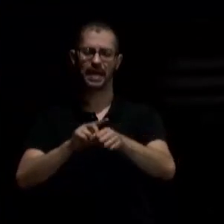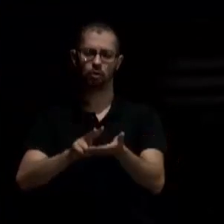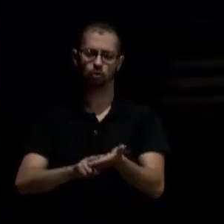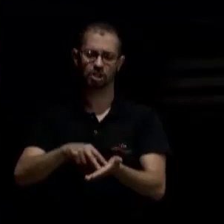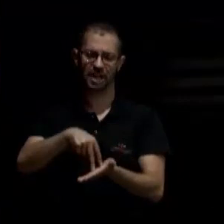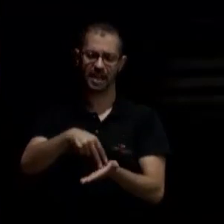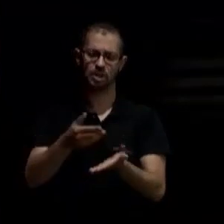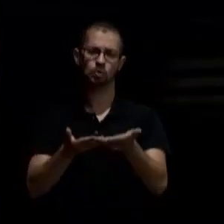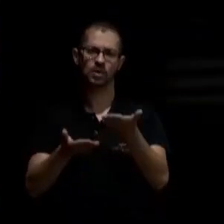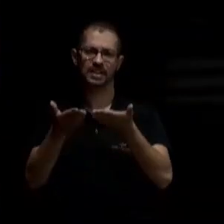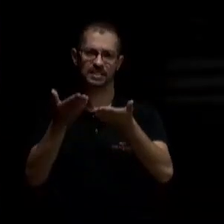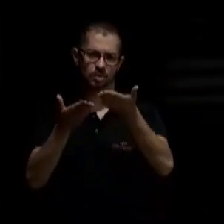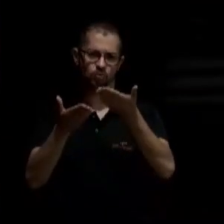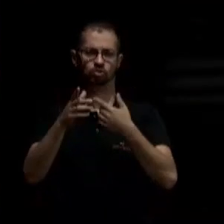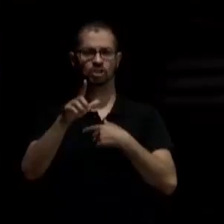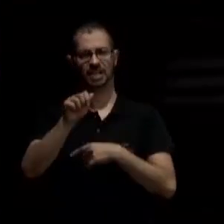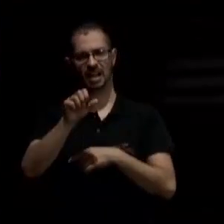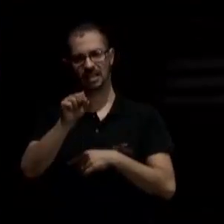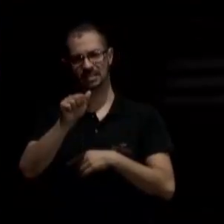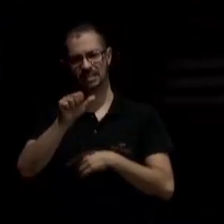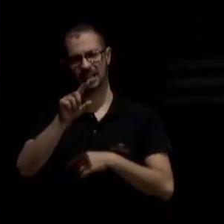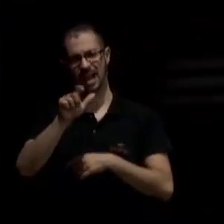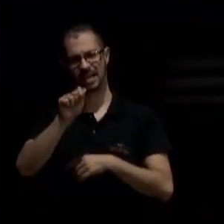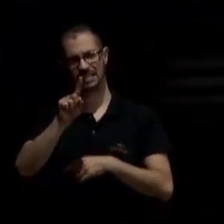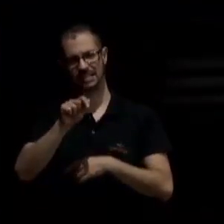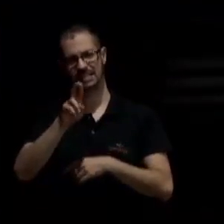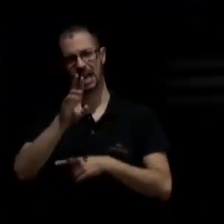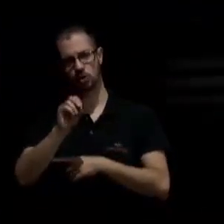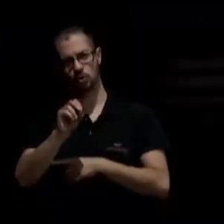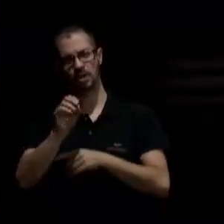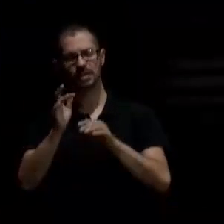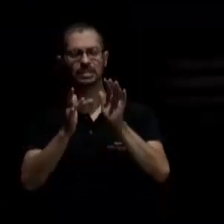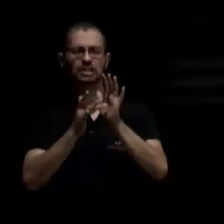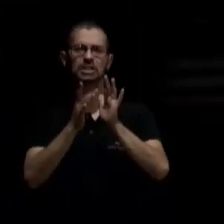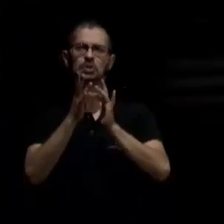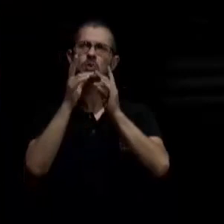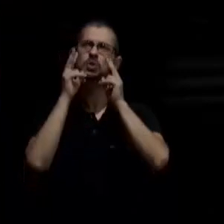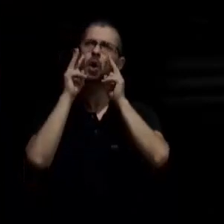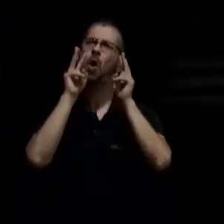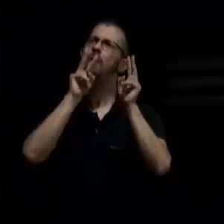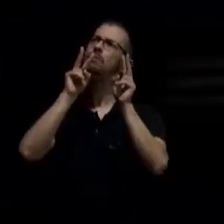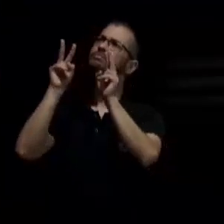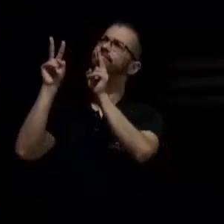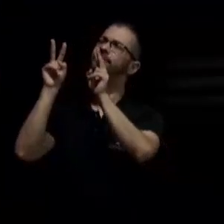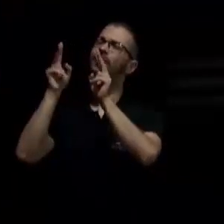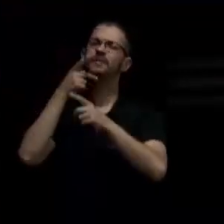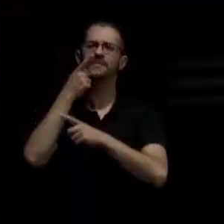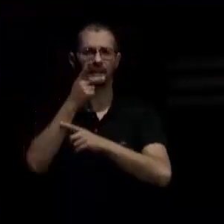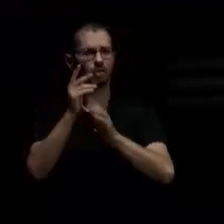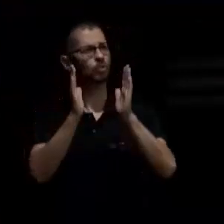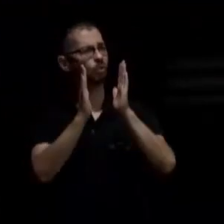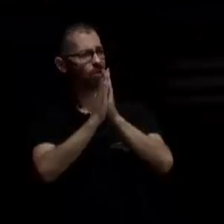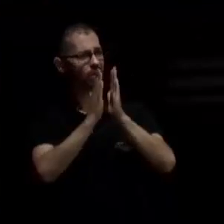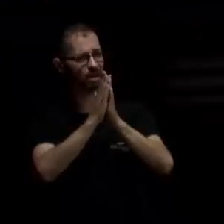Lázaro, ele levanta os olhos e até diz: eu estou orando para que eles saibam